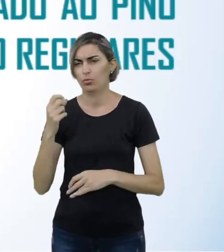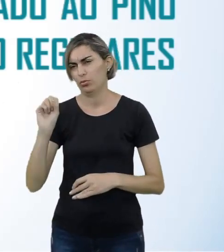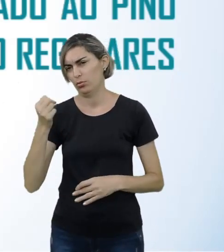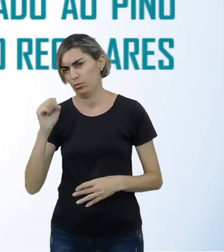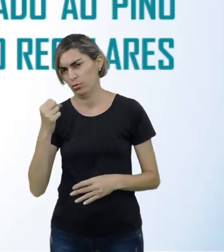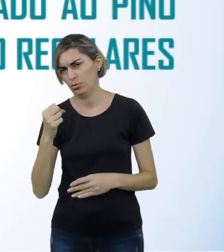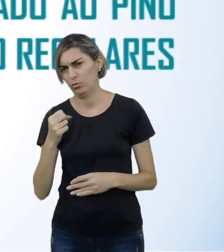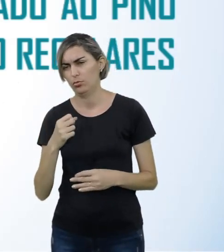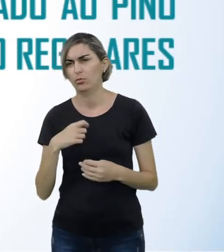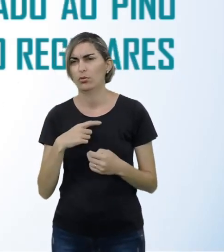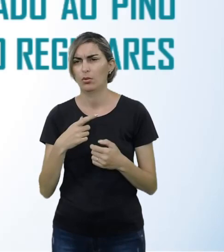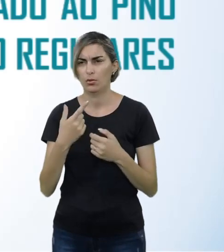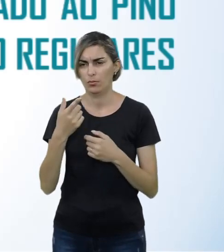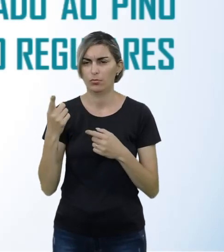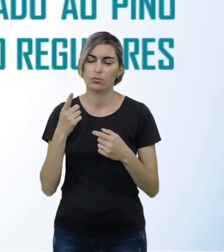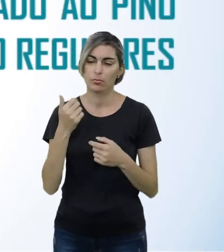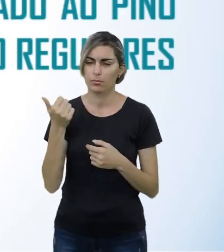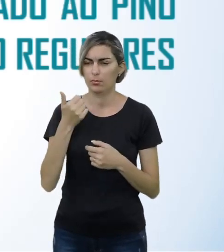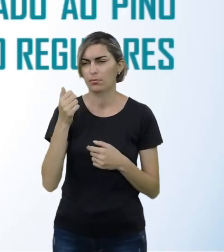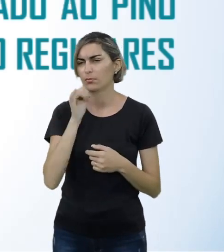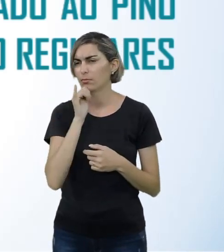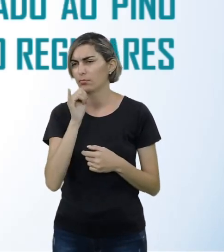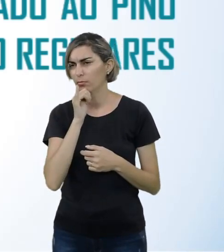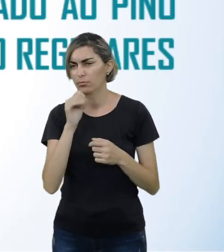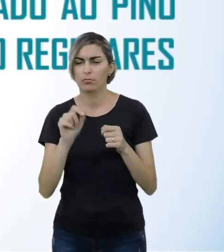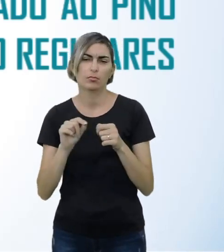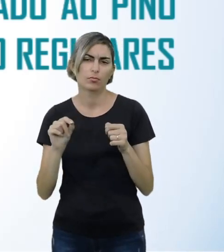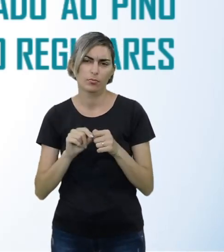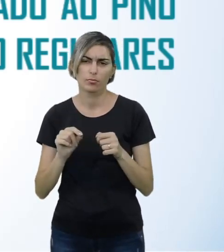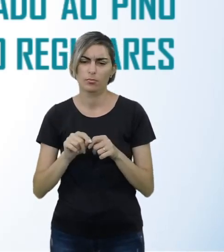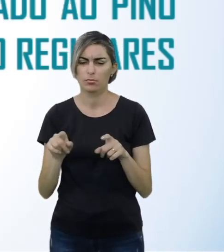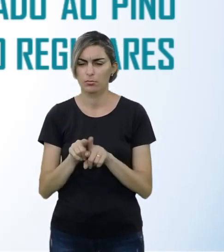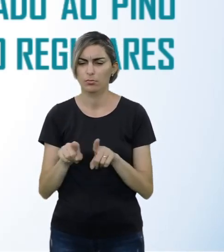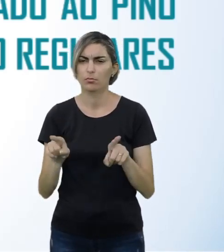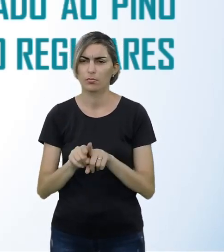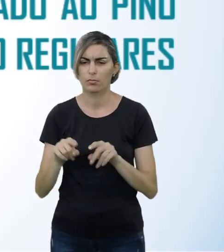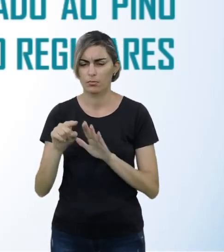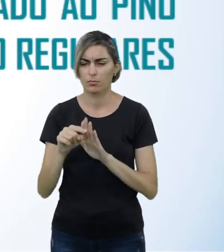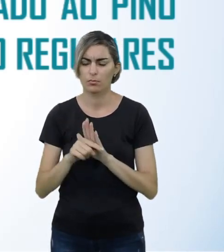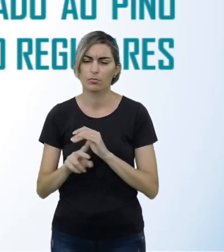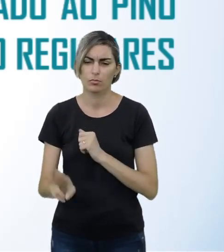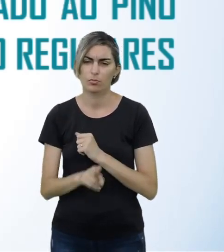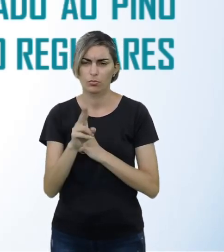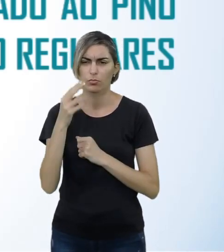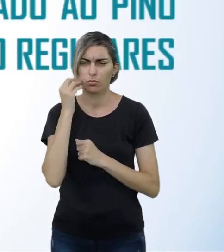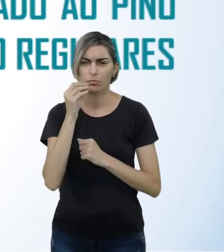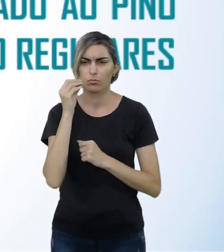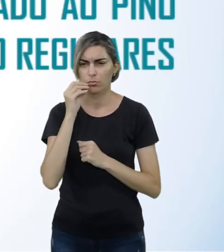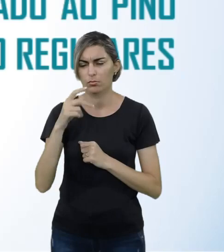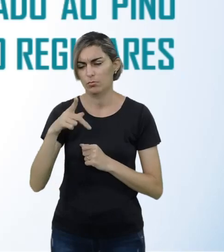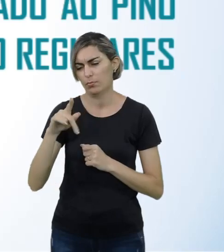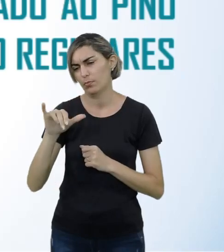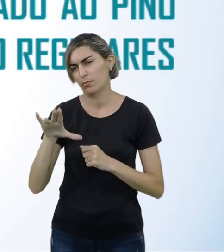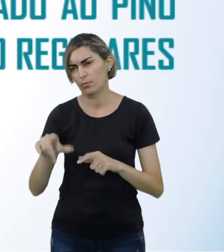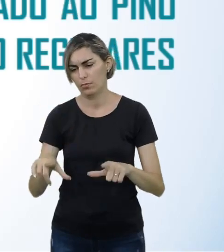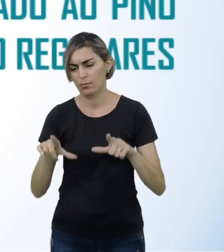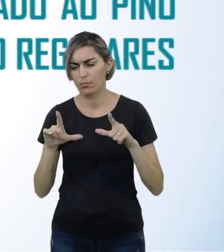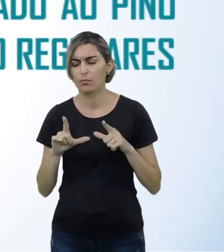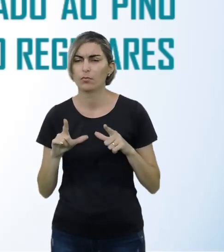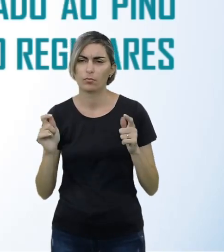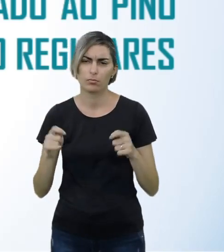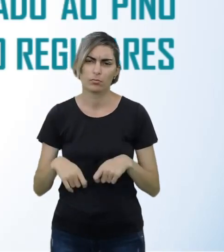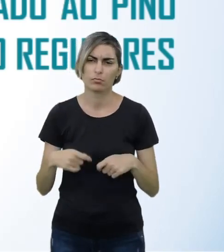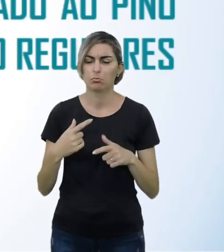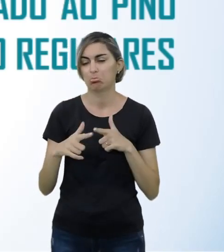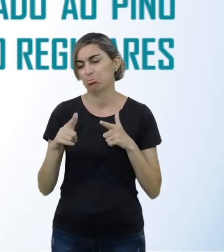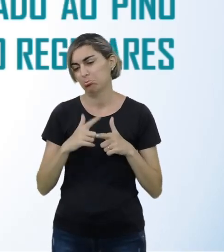segundo. Por padrão, esse é o primeiro exemplo que a gente geralmente faz. E também é o programa que a gente usa para testar a placa. Então sempre que a gente quer testar se a placa está